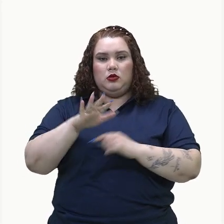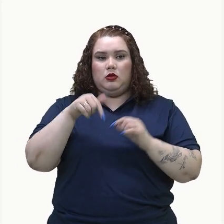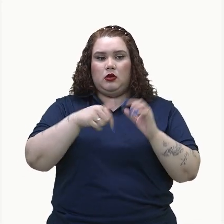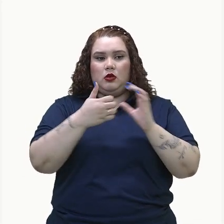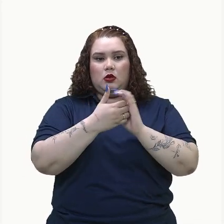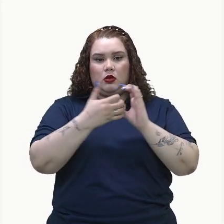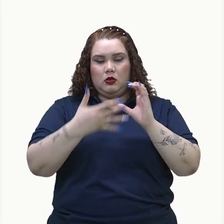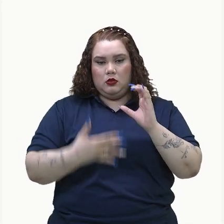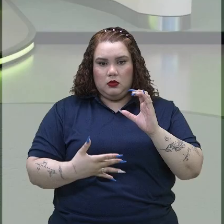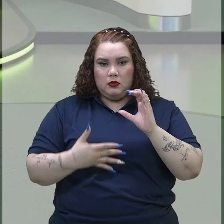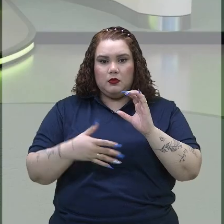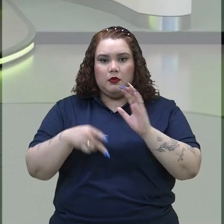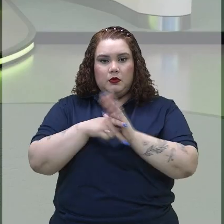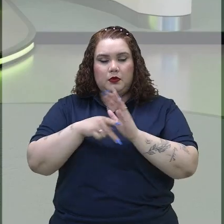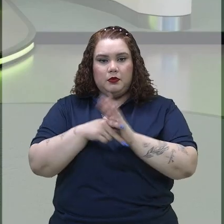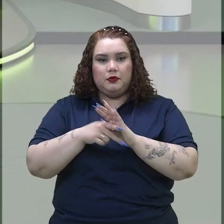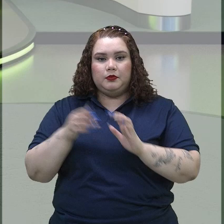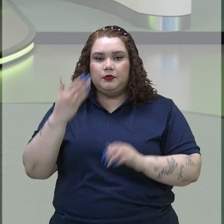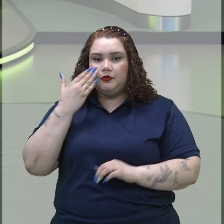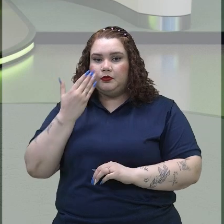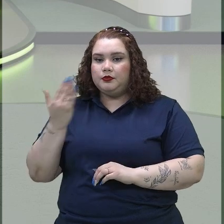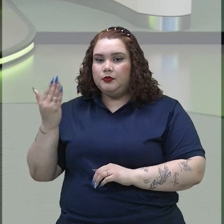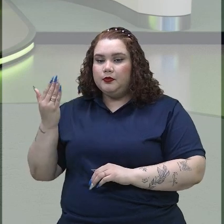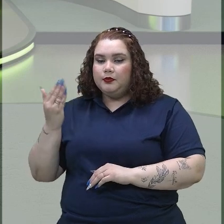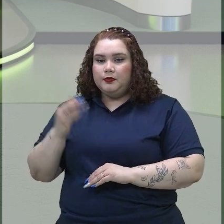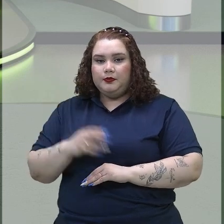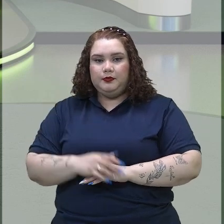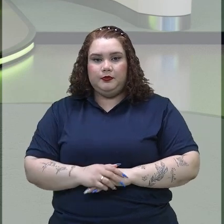característica do circuito. Vamos lá.